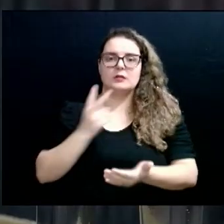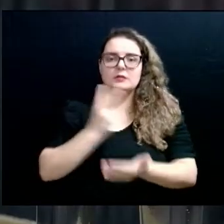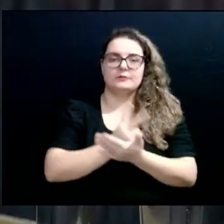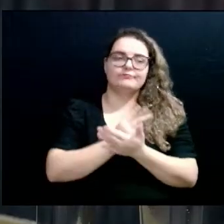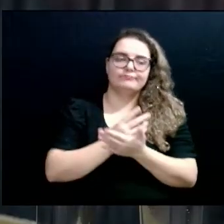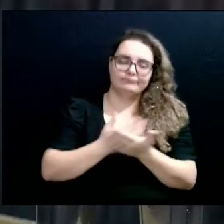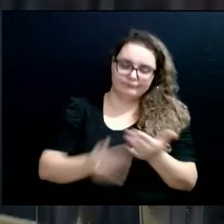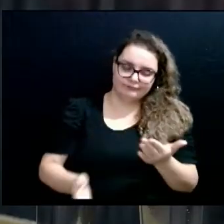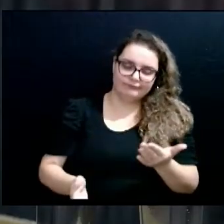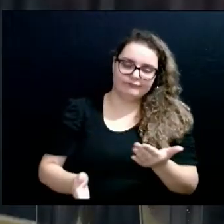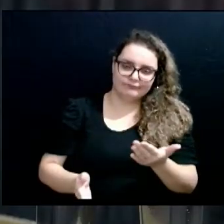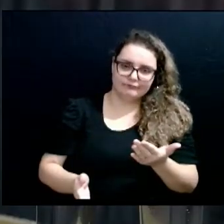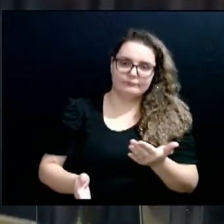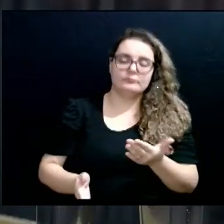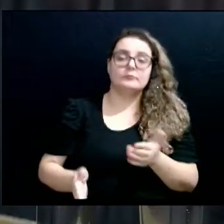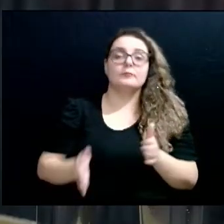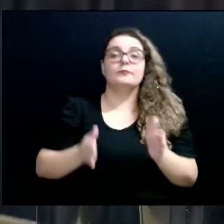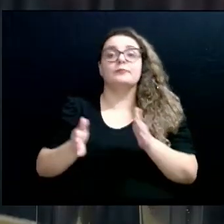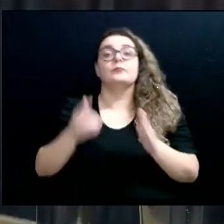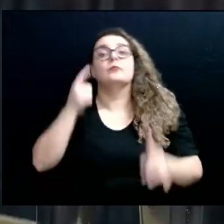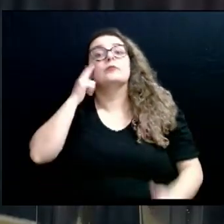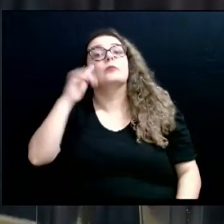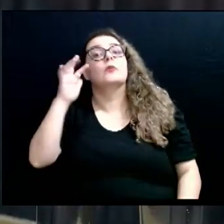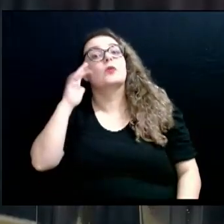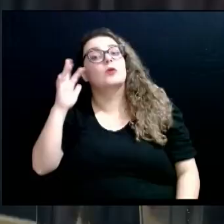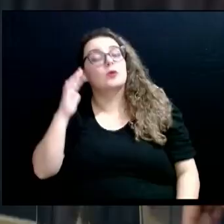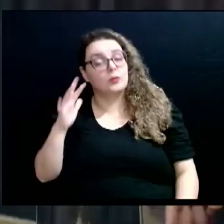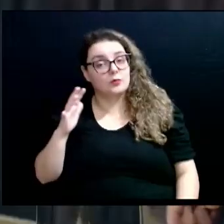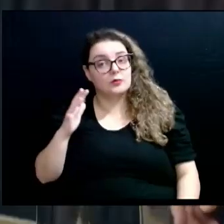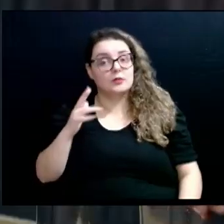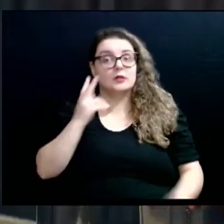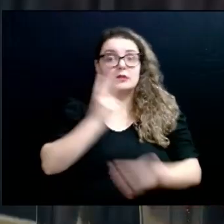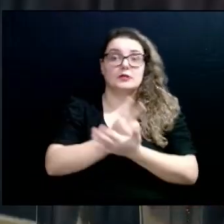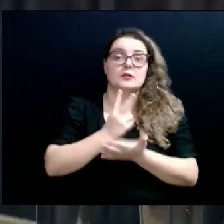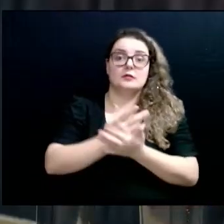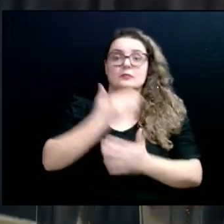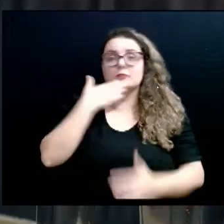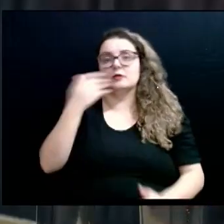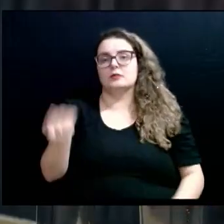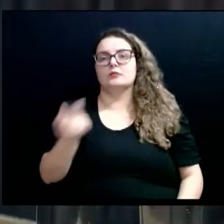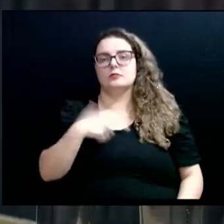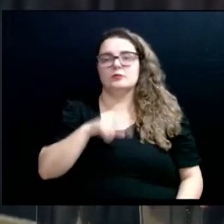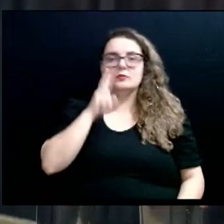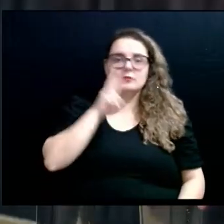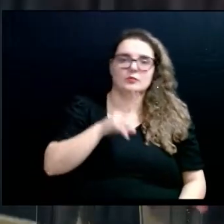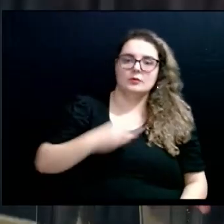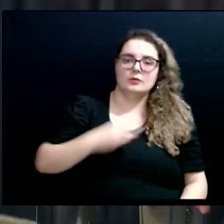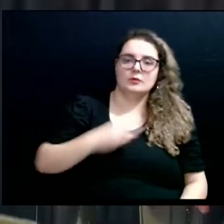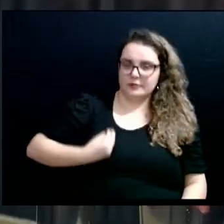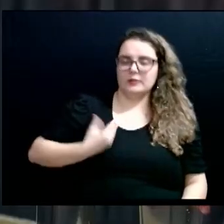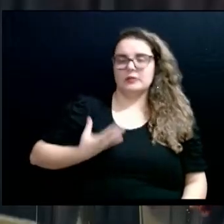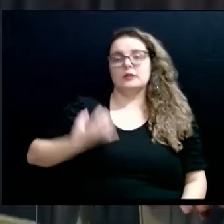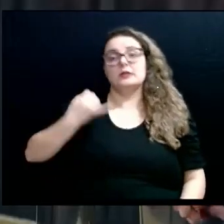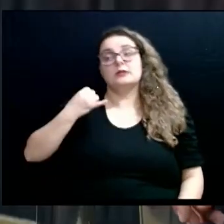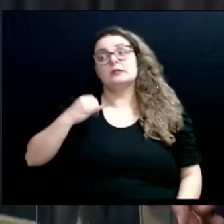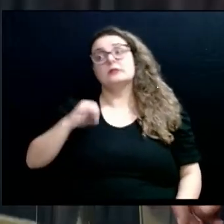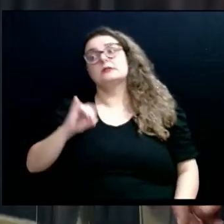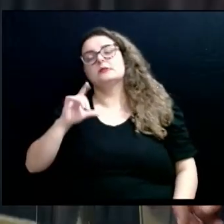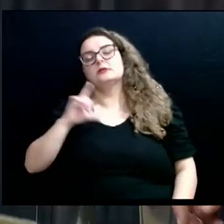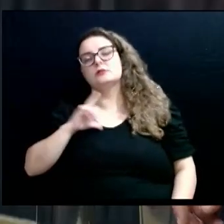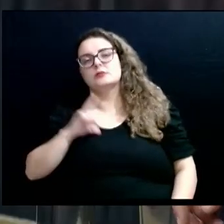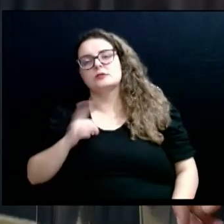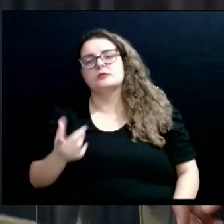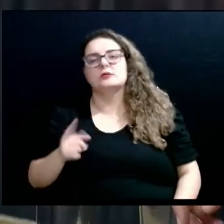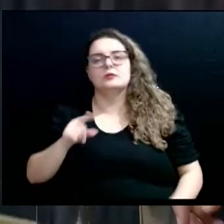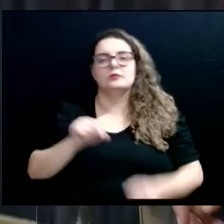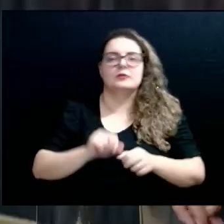O cenário que a gente imagina é sempre melhor do que o que a gente vive. Então, se eu tivesse feito aquilo diferente, o